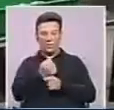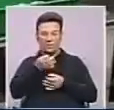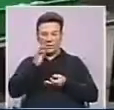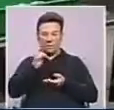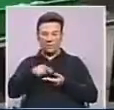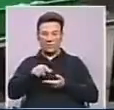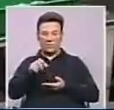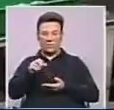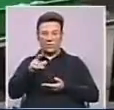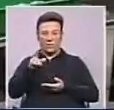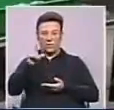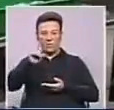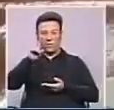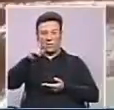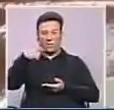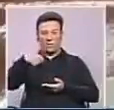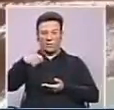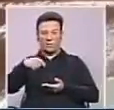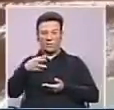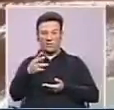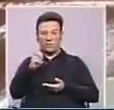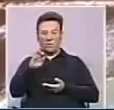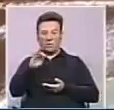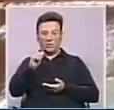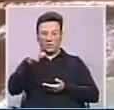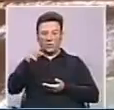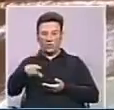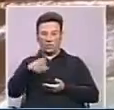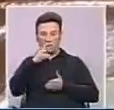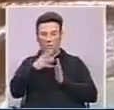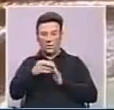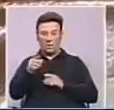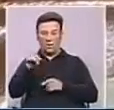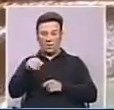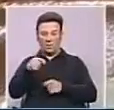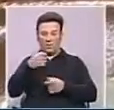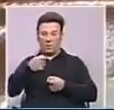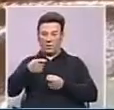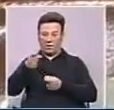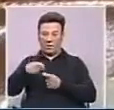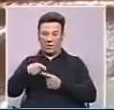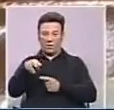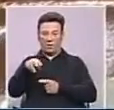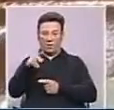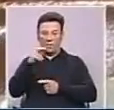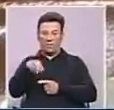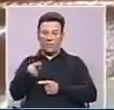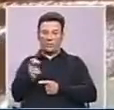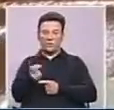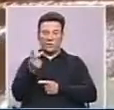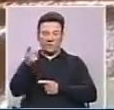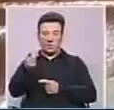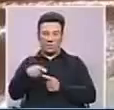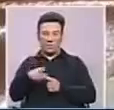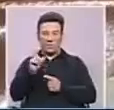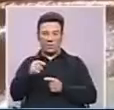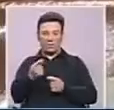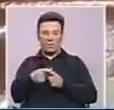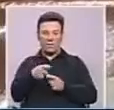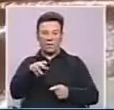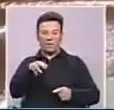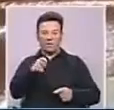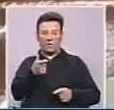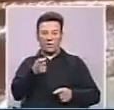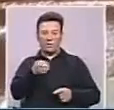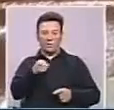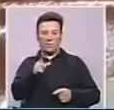de porcelana do Primeiro Presidente George Washington, também utilizado na Casa Branca e no Museu Mount Vernon, entre outros, como o